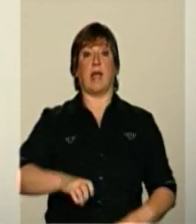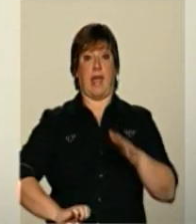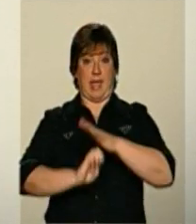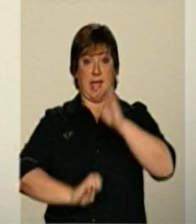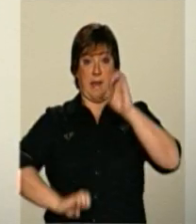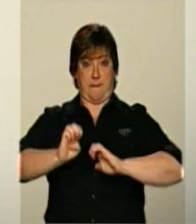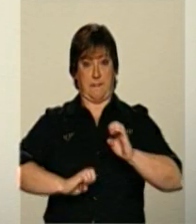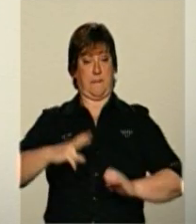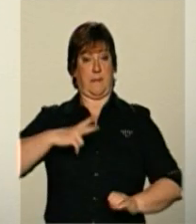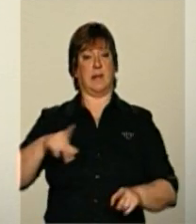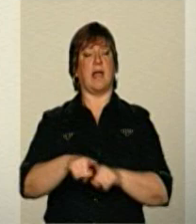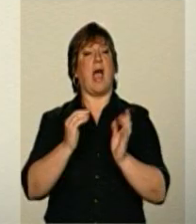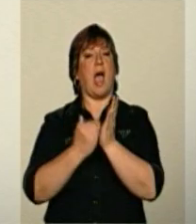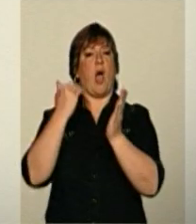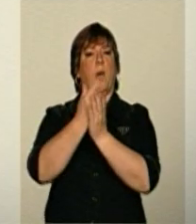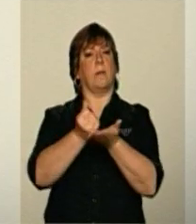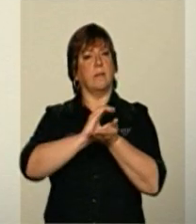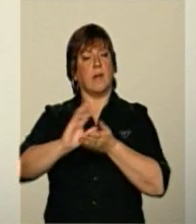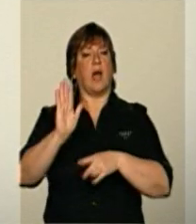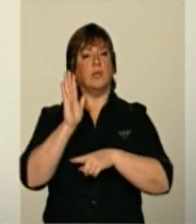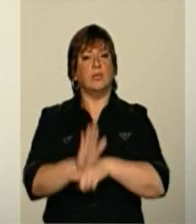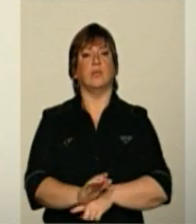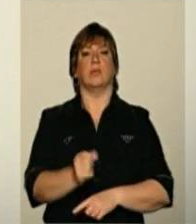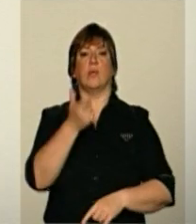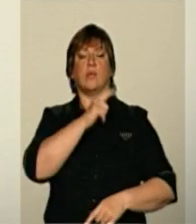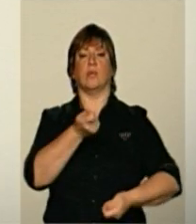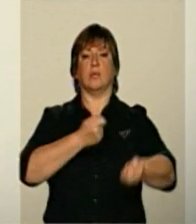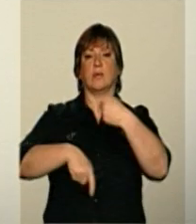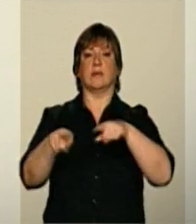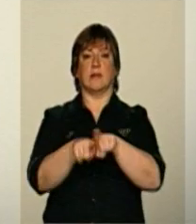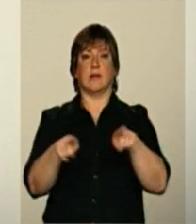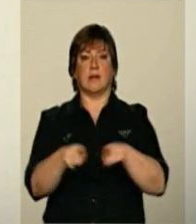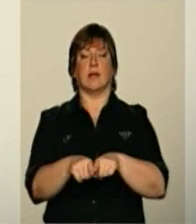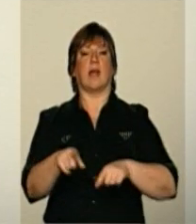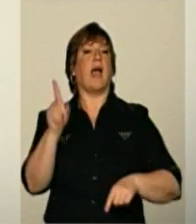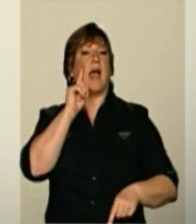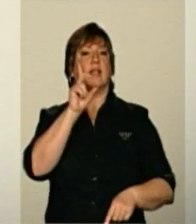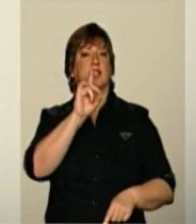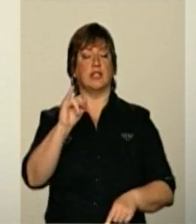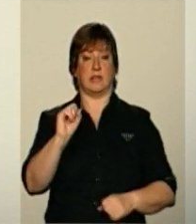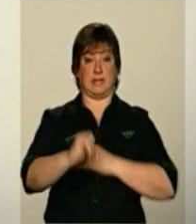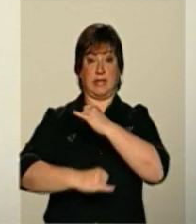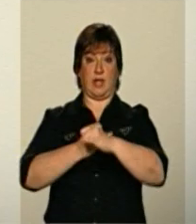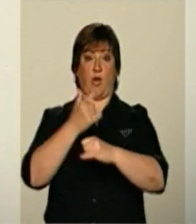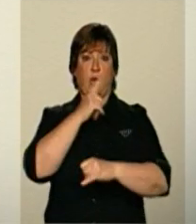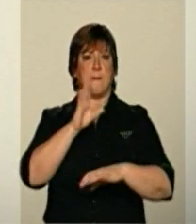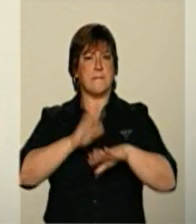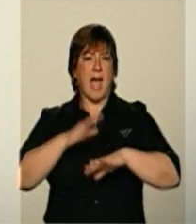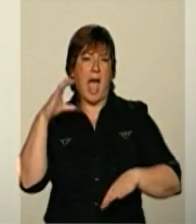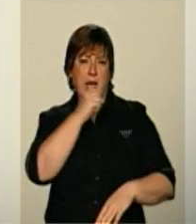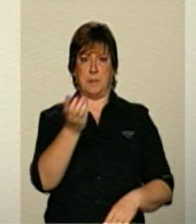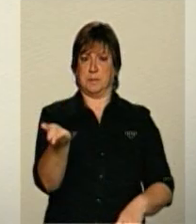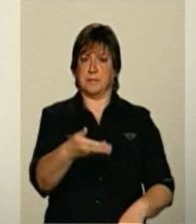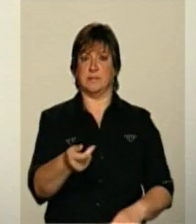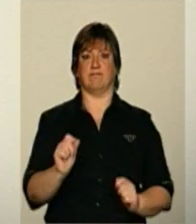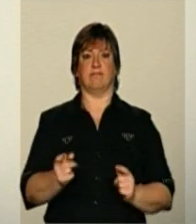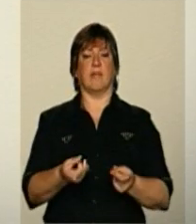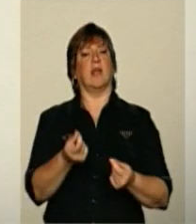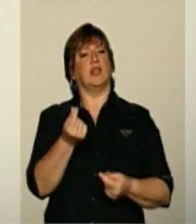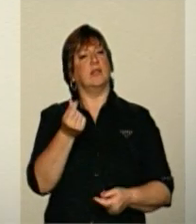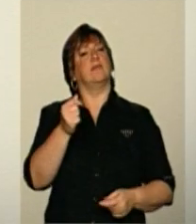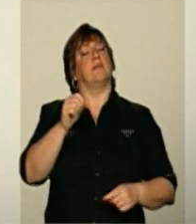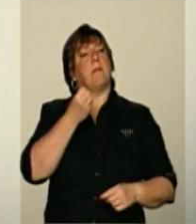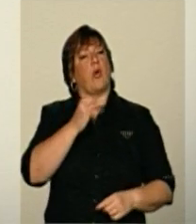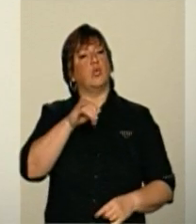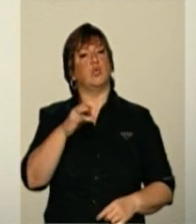elas aumentem o investimento para permitir que a cada dia o acesso à internet seja mais rápido e vendido a um preço